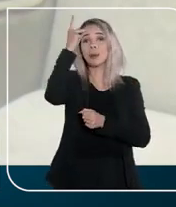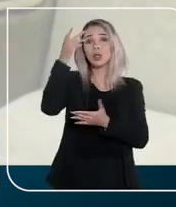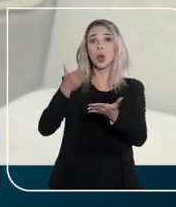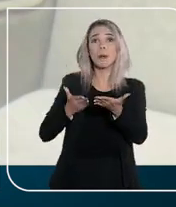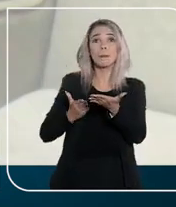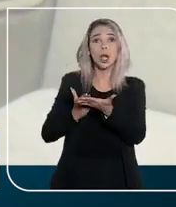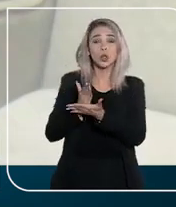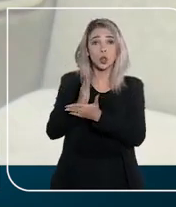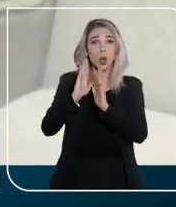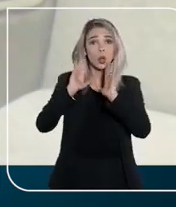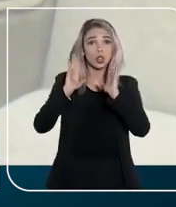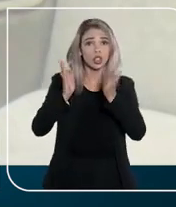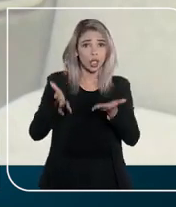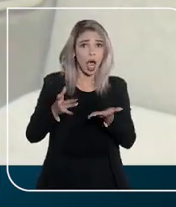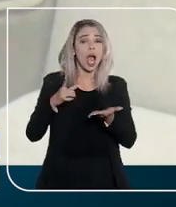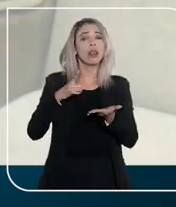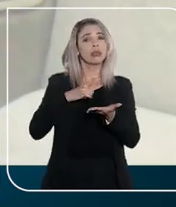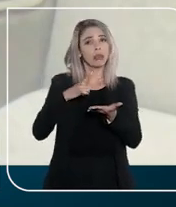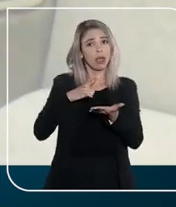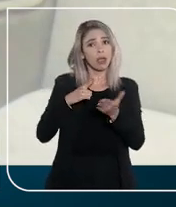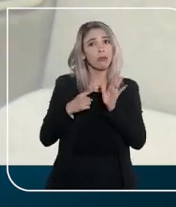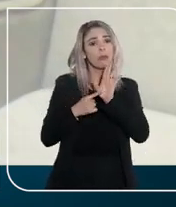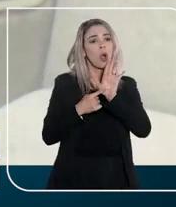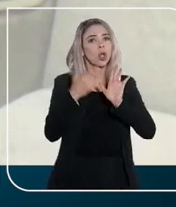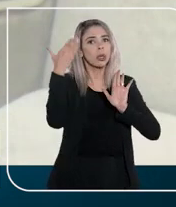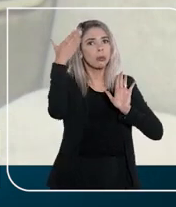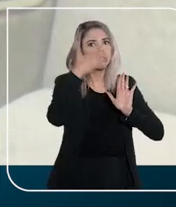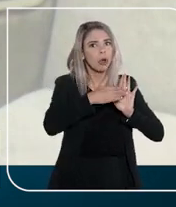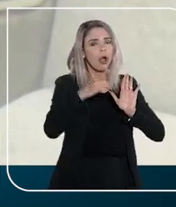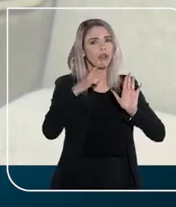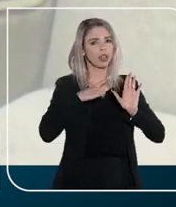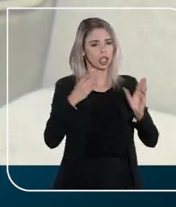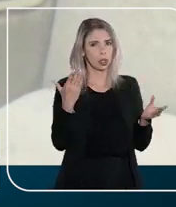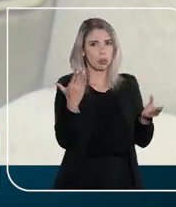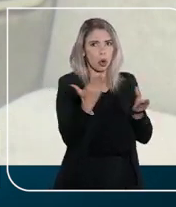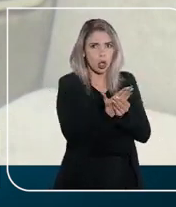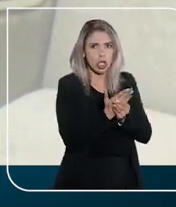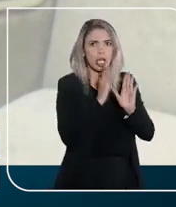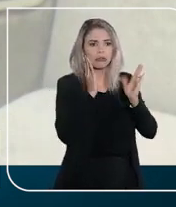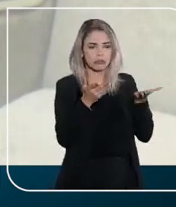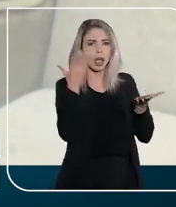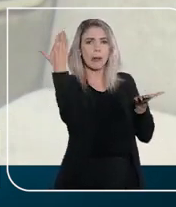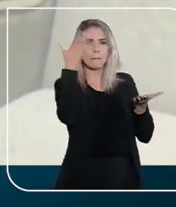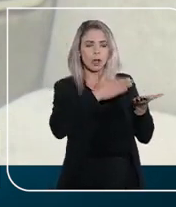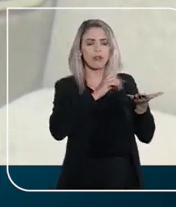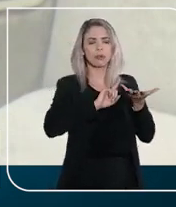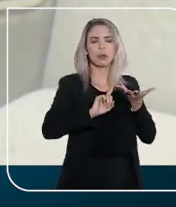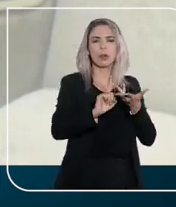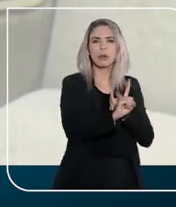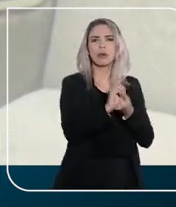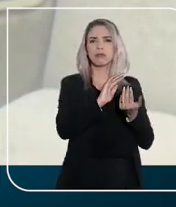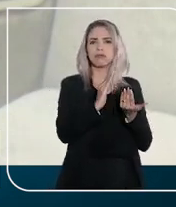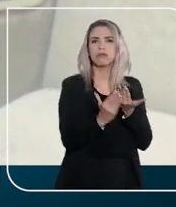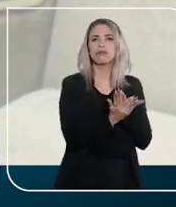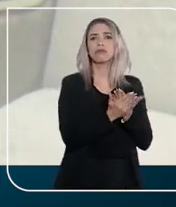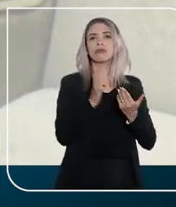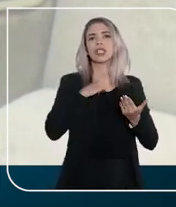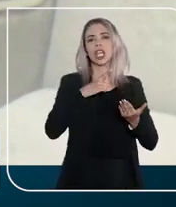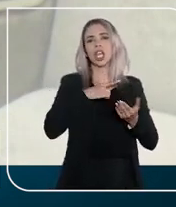momento, demonstrou que foi injustiçado, tanto é que ele tem, digamos, um provimento liminar a seu favor,